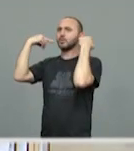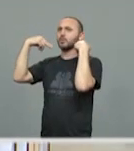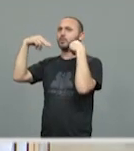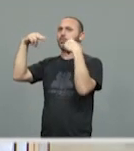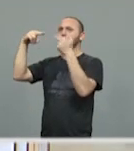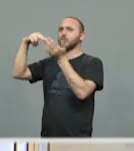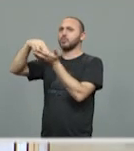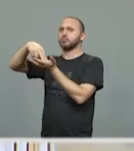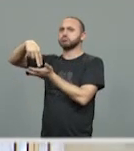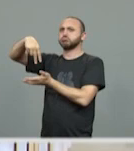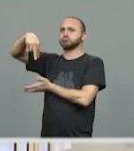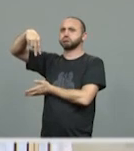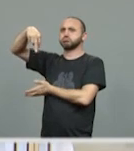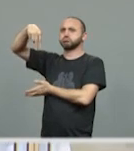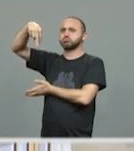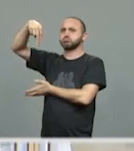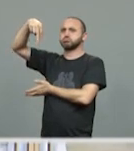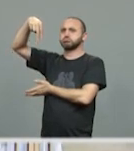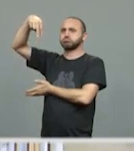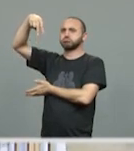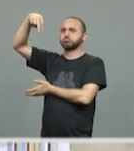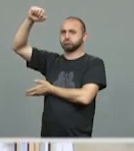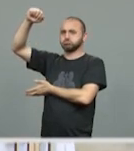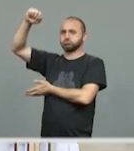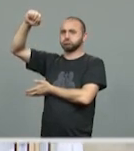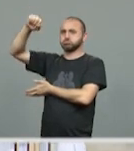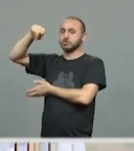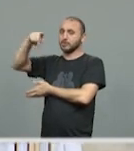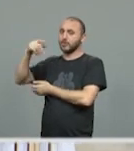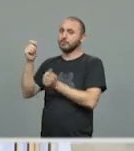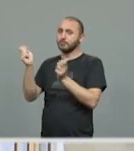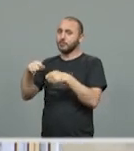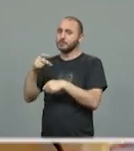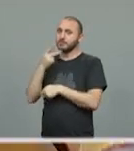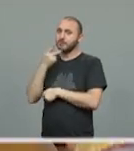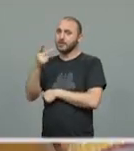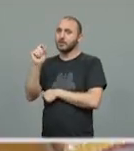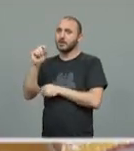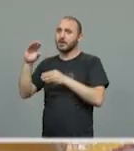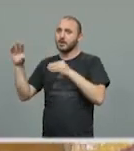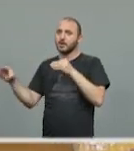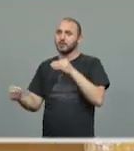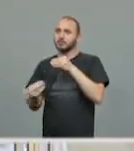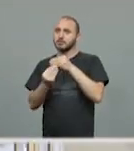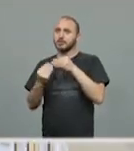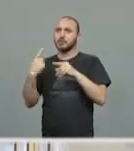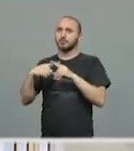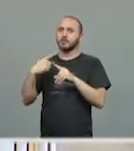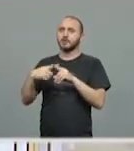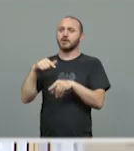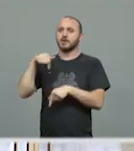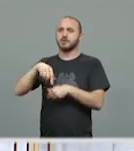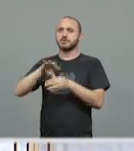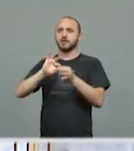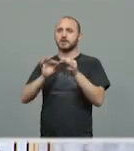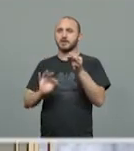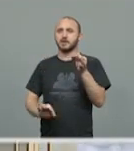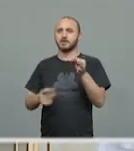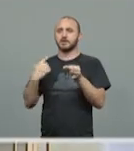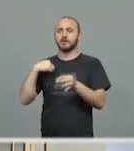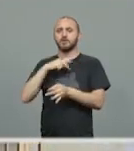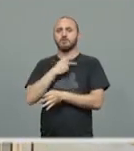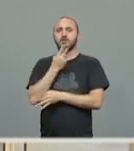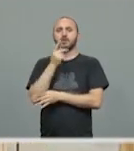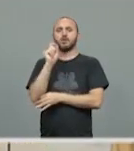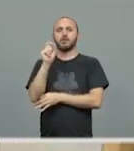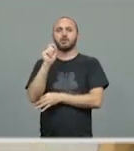ressurrexo. E nisto, me permite fazer um adendo, porque esse texto eu cito